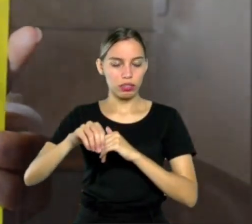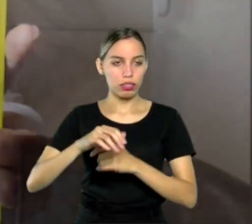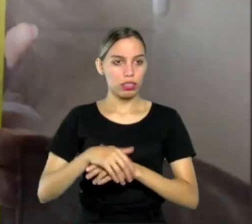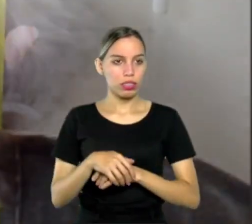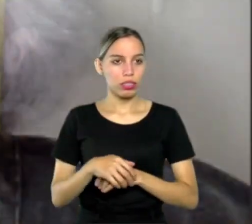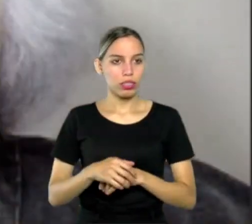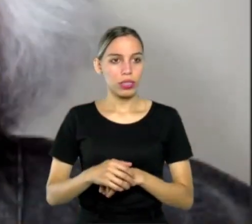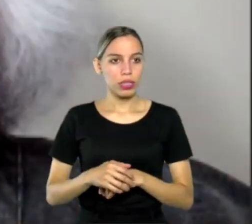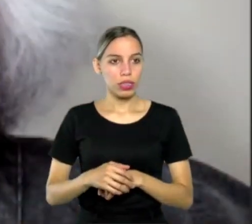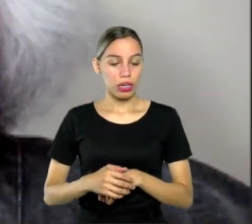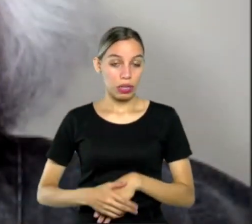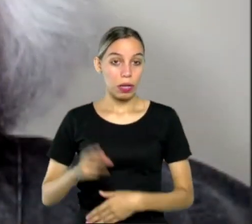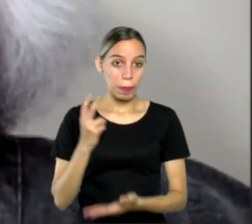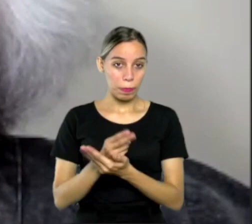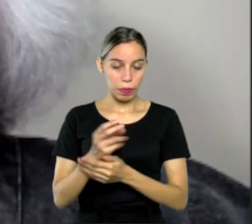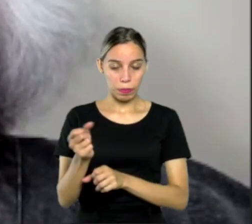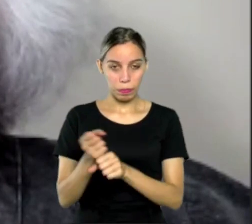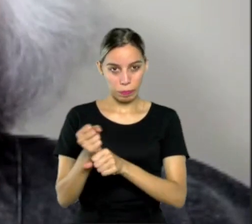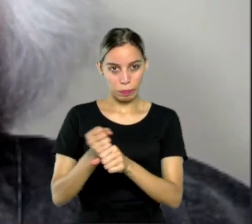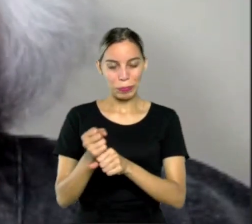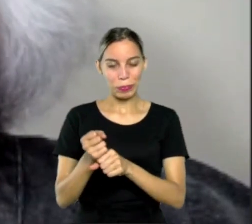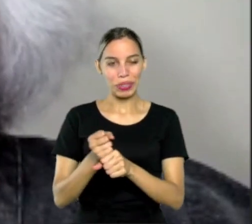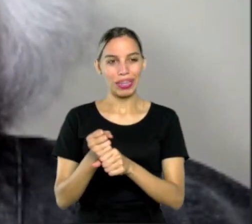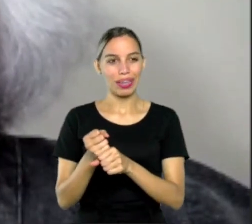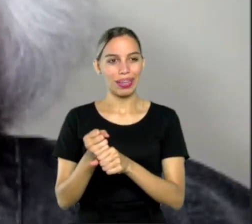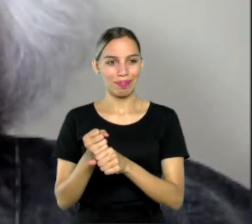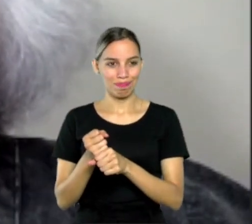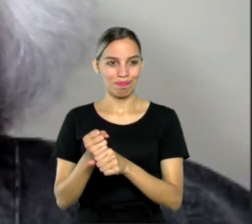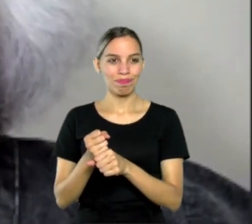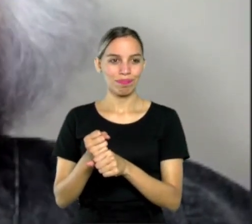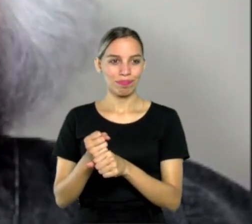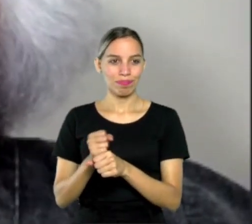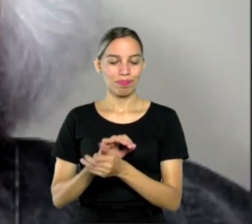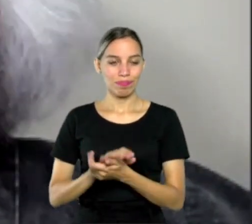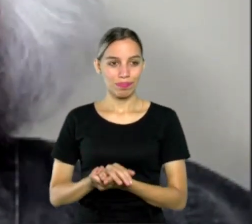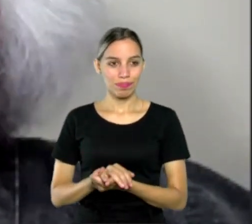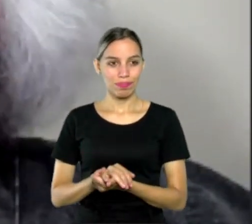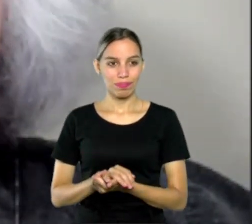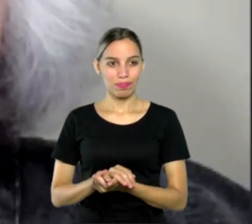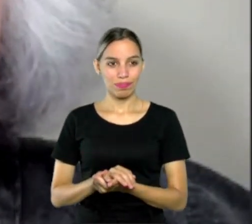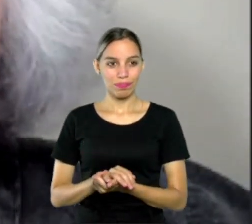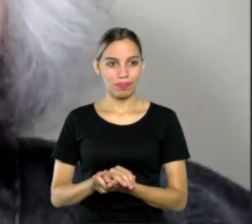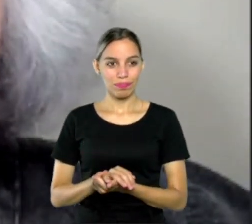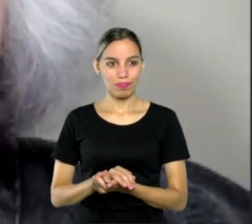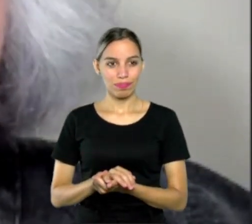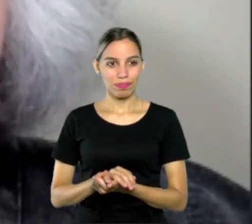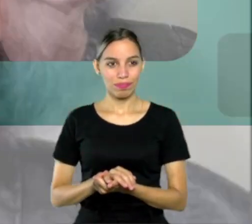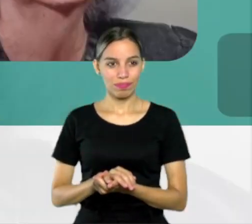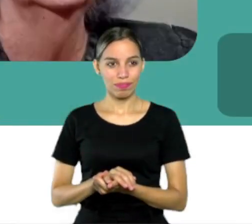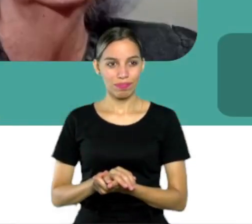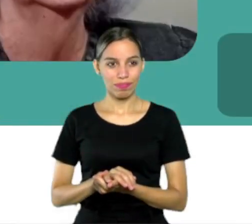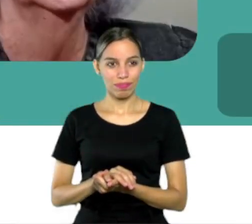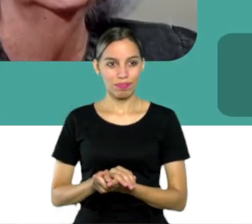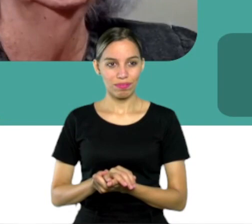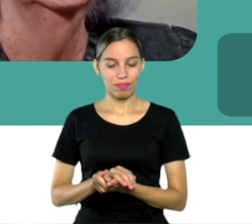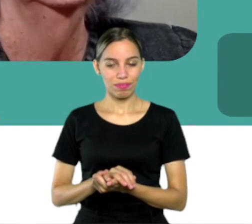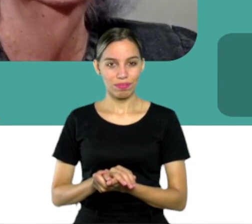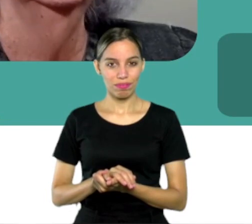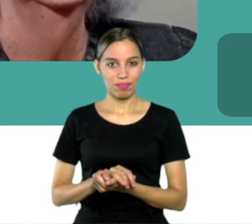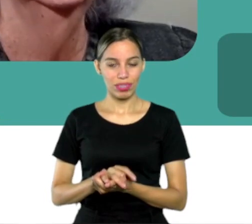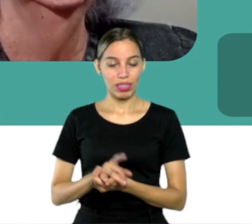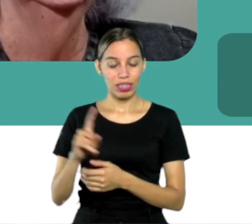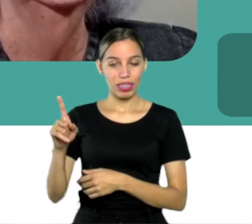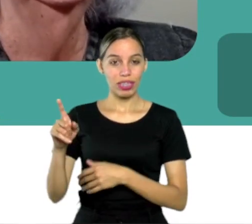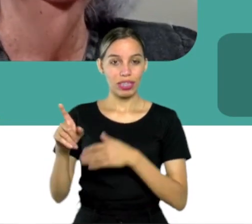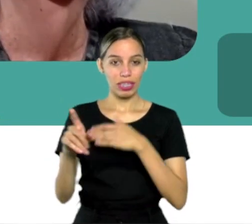e eu acho dizendo assim, sobre isso, sobre falar... Primor. São mesmo, e você já ia falando sobre as editoras,